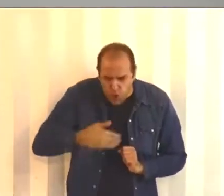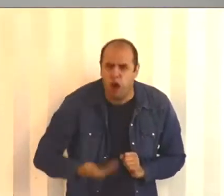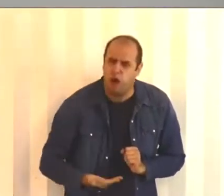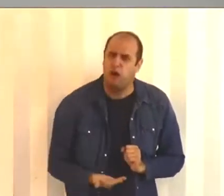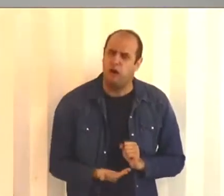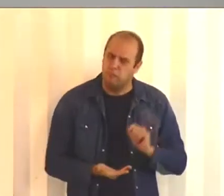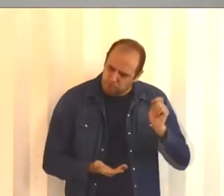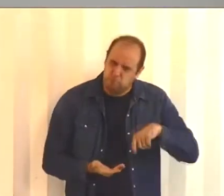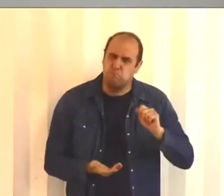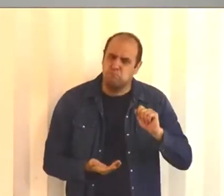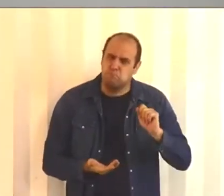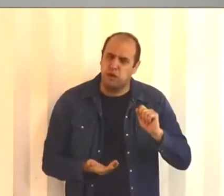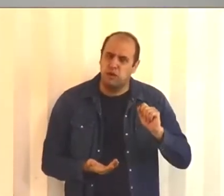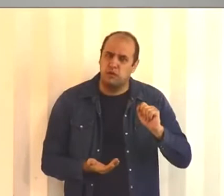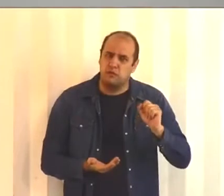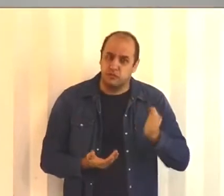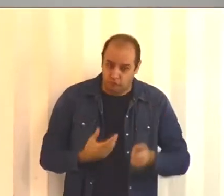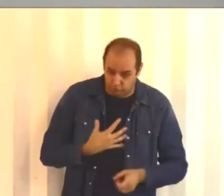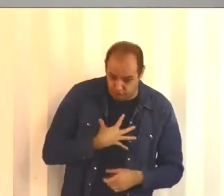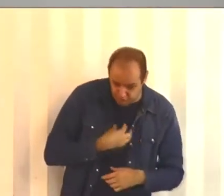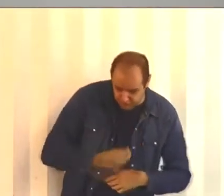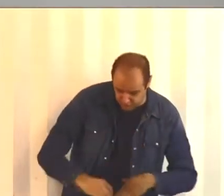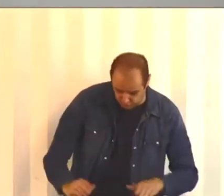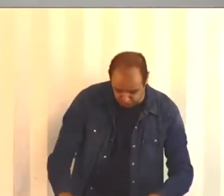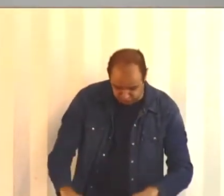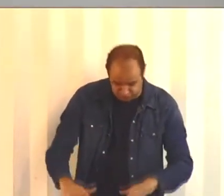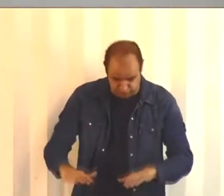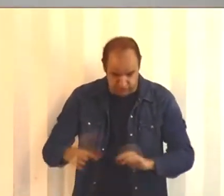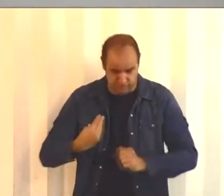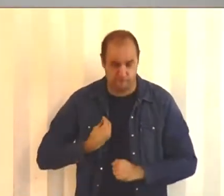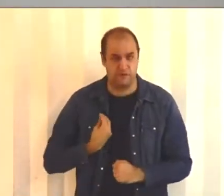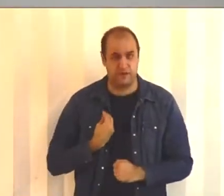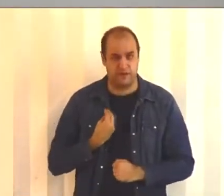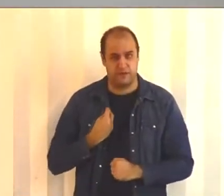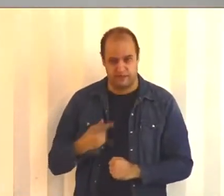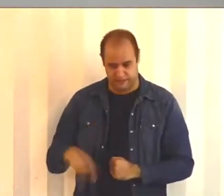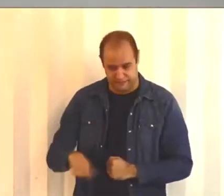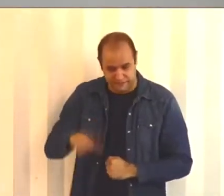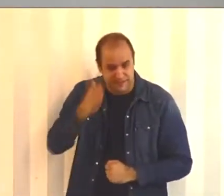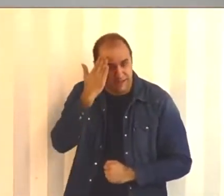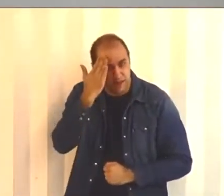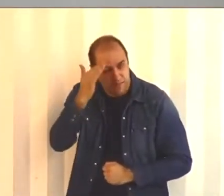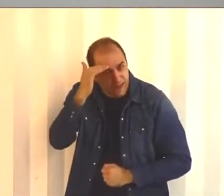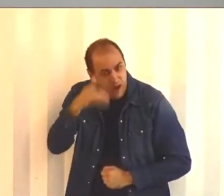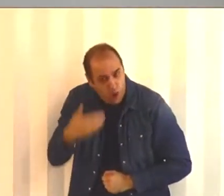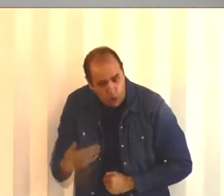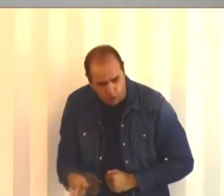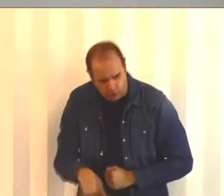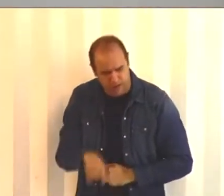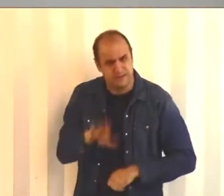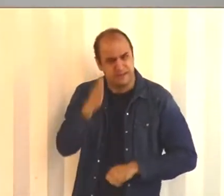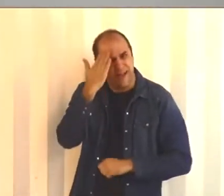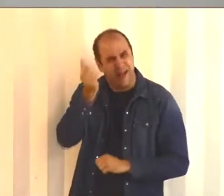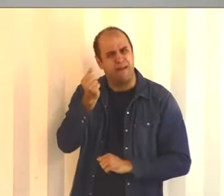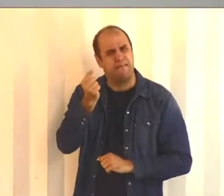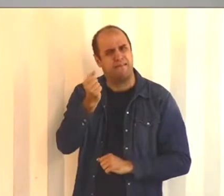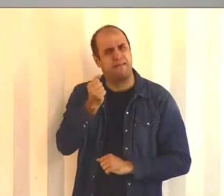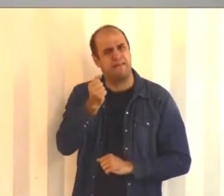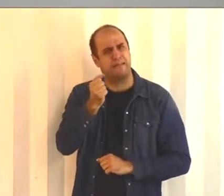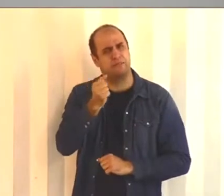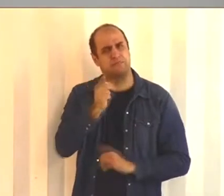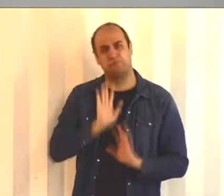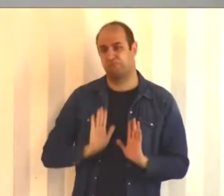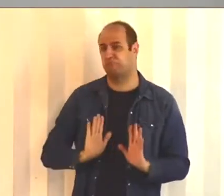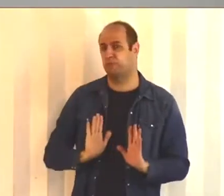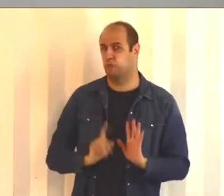nossos filhos, eles têm na sua agenda de vida honrar aos pais? E isso mostra o